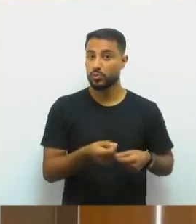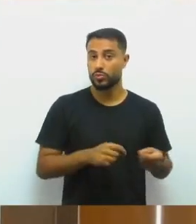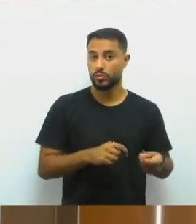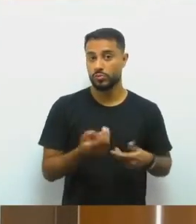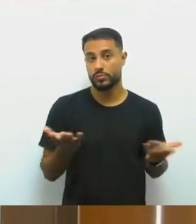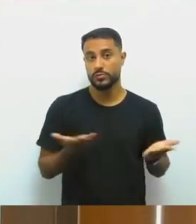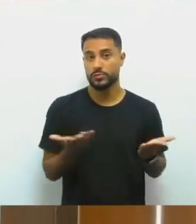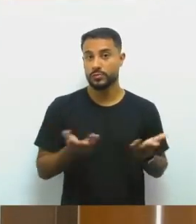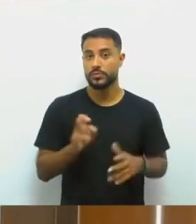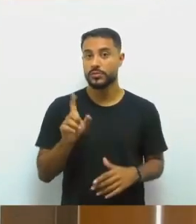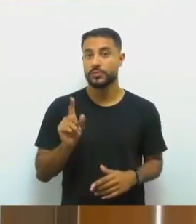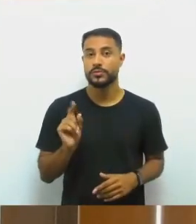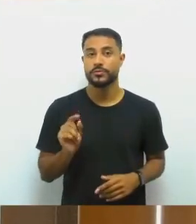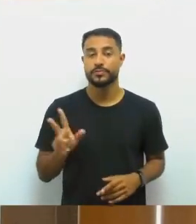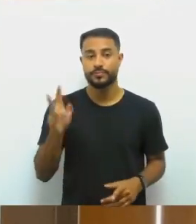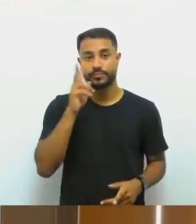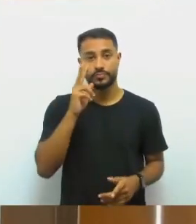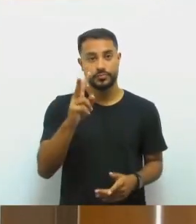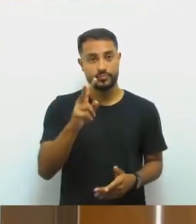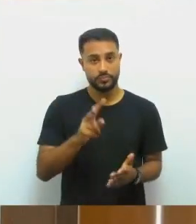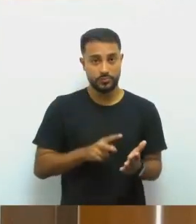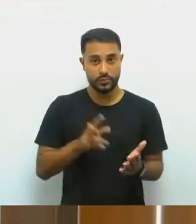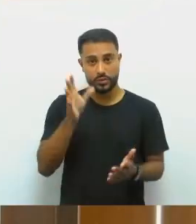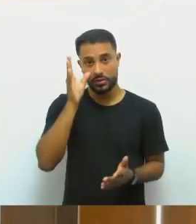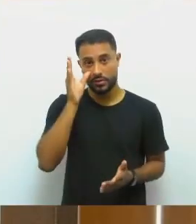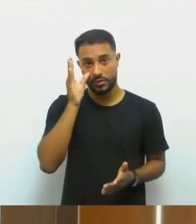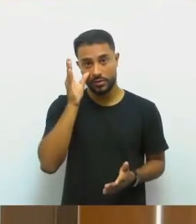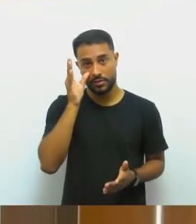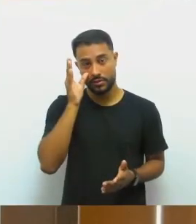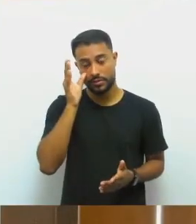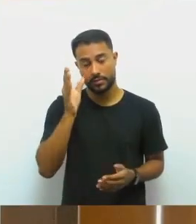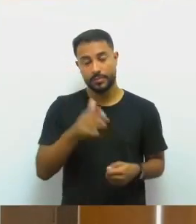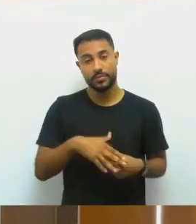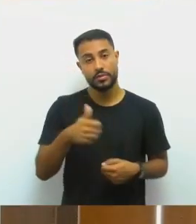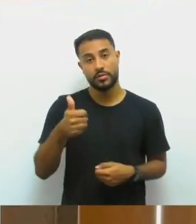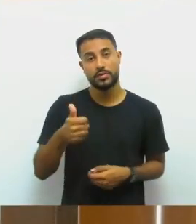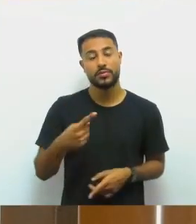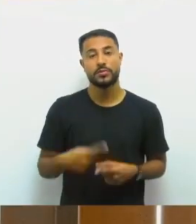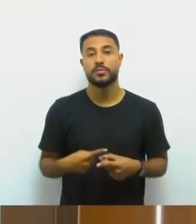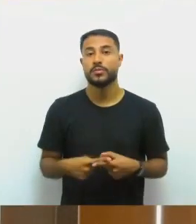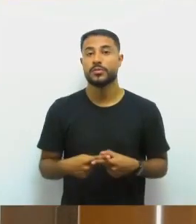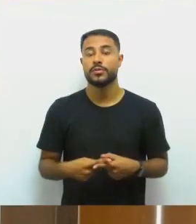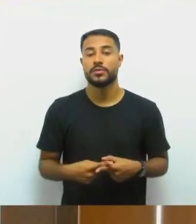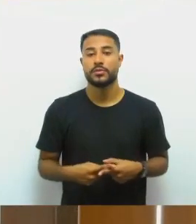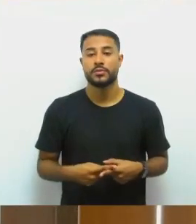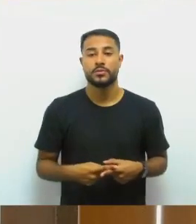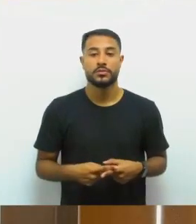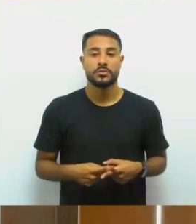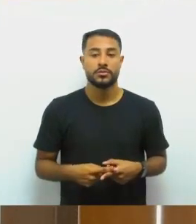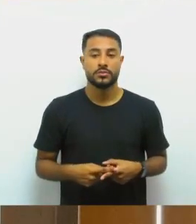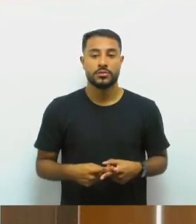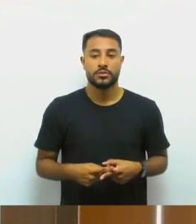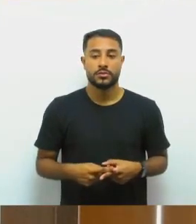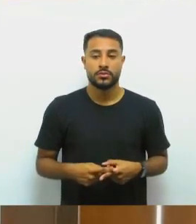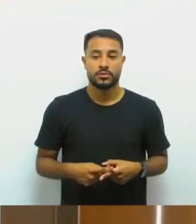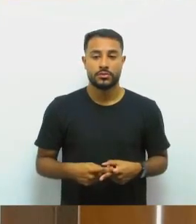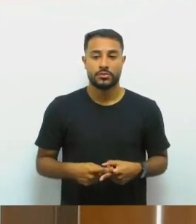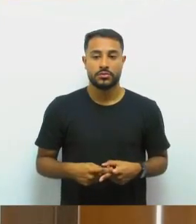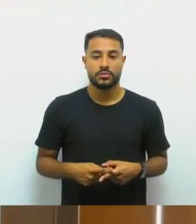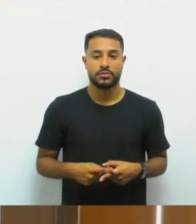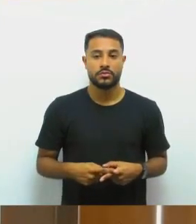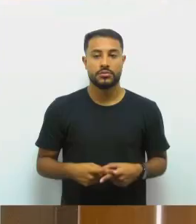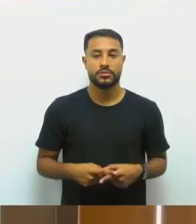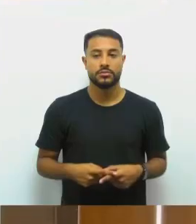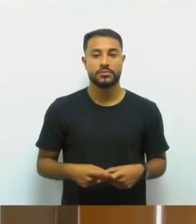administração, é um olhar melhor justamente nos ESFs e nos